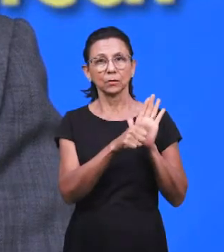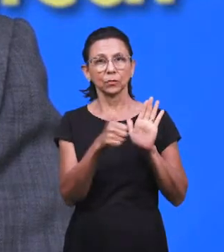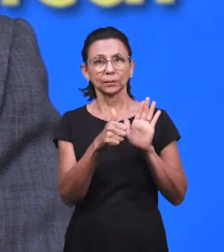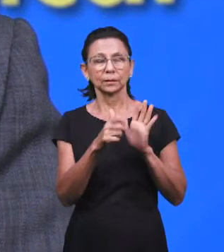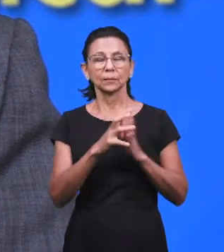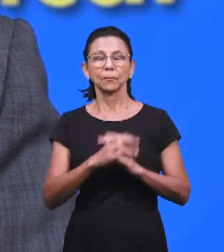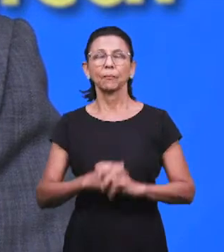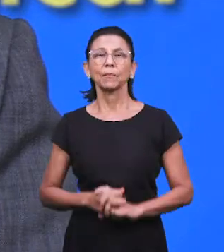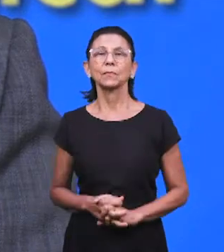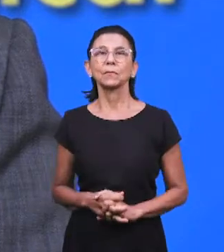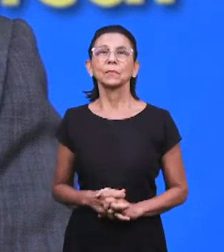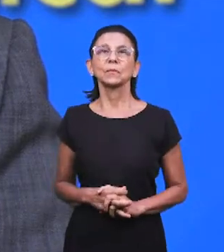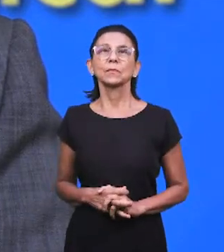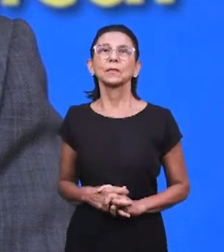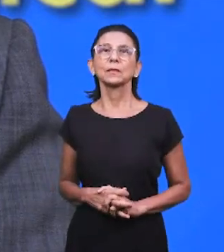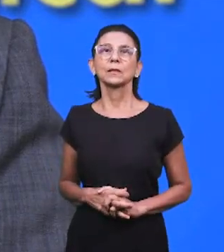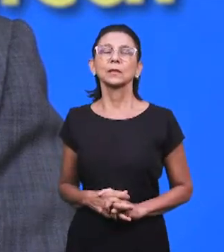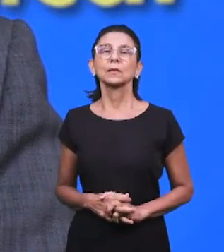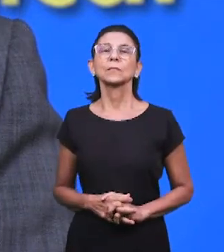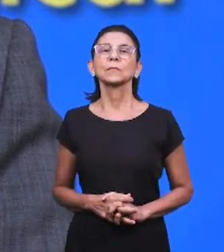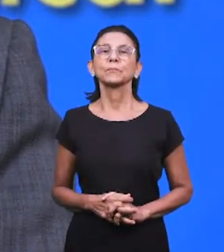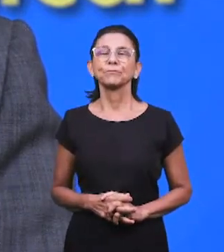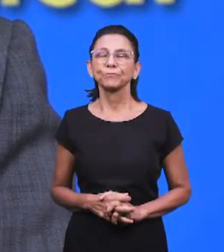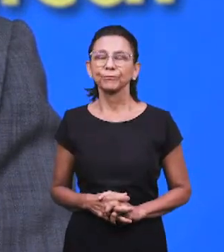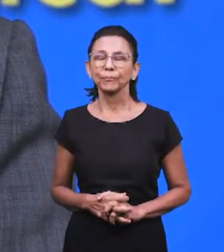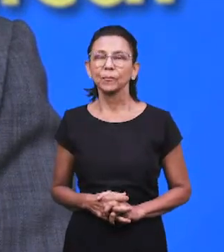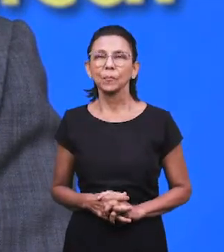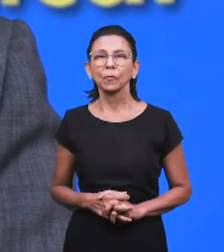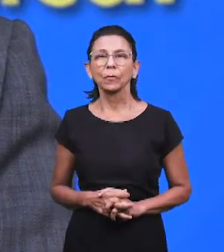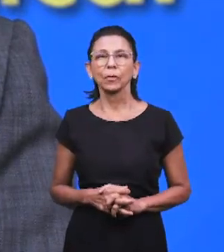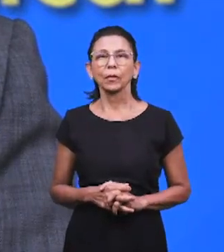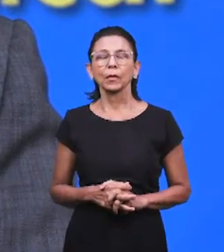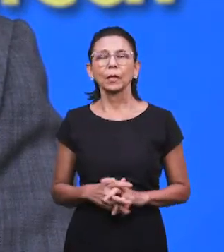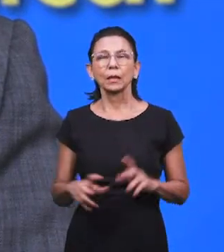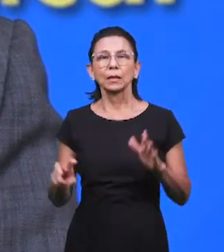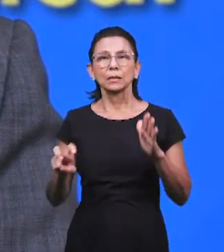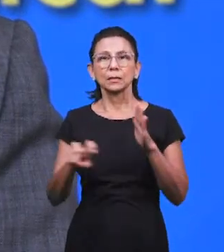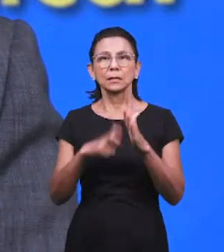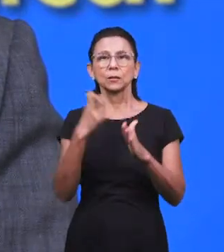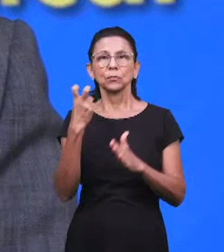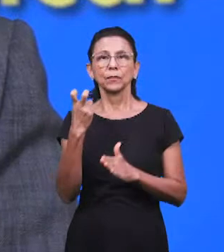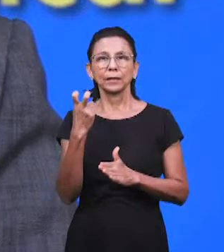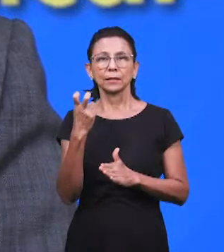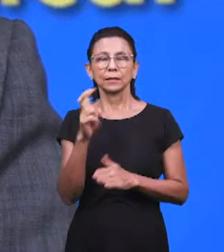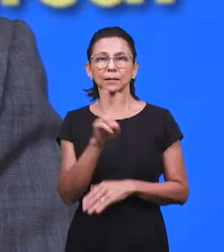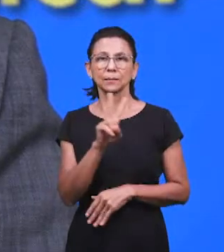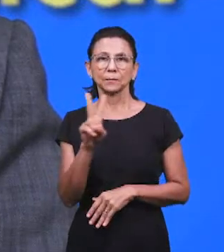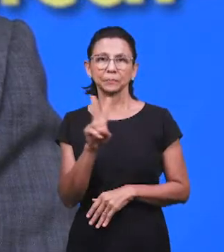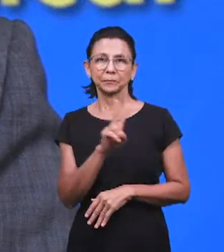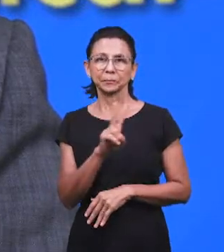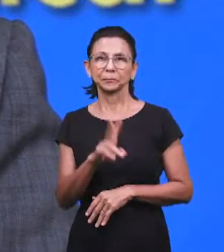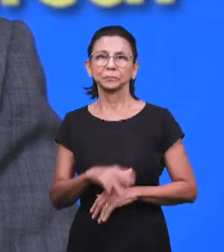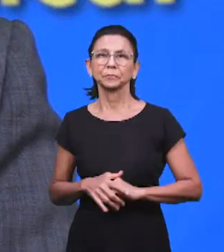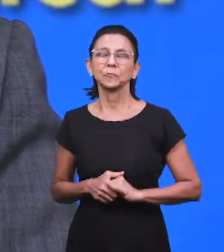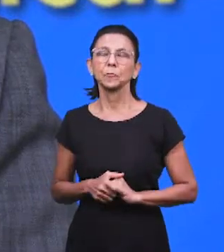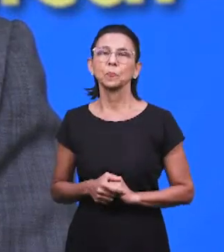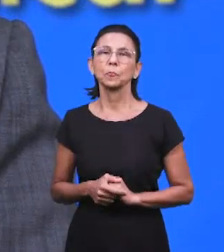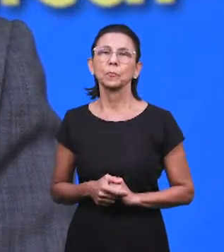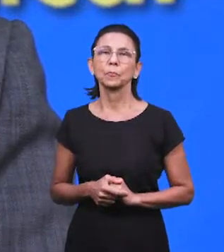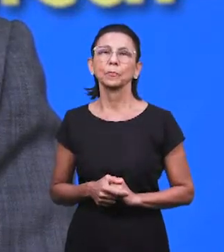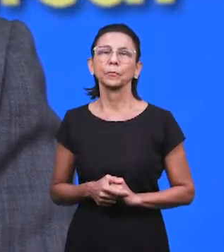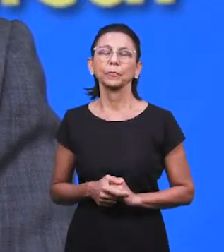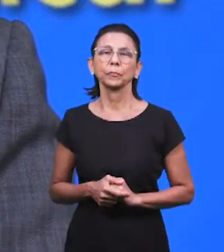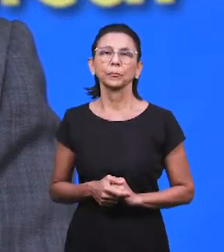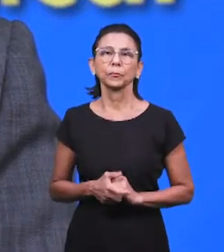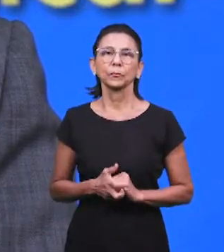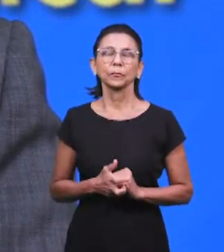Muito bem colocado na sua resposta. É isso mesmo, são 5 vezes, né? São 5 vezes em que a igreja ali é mencionada pelo Senhor